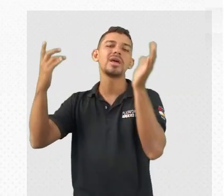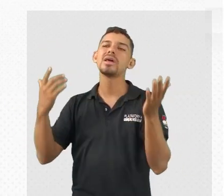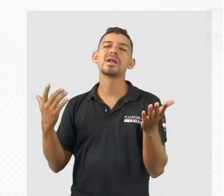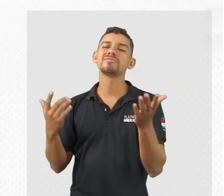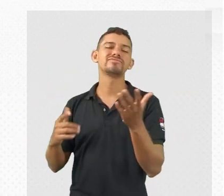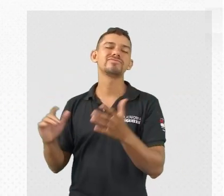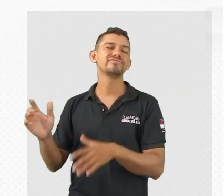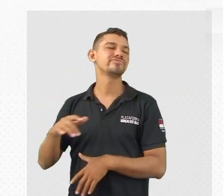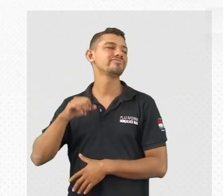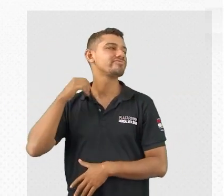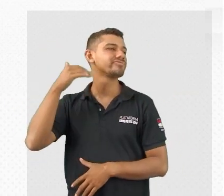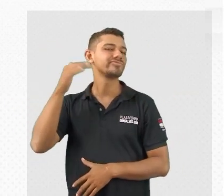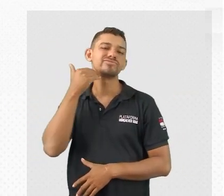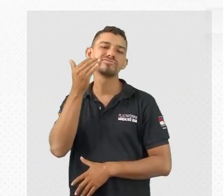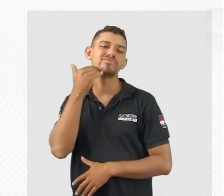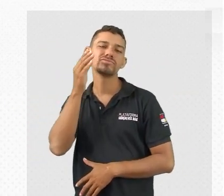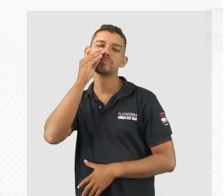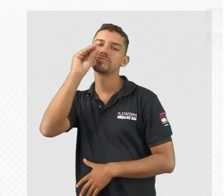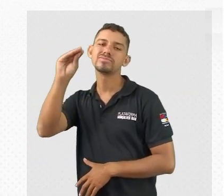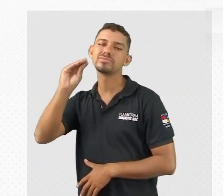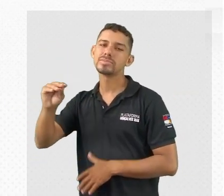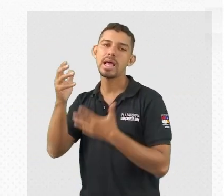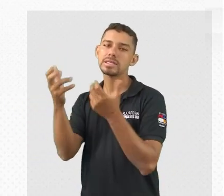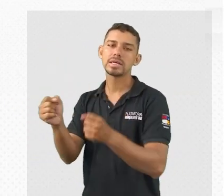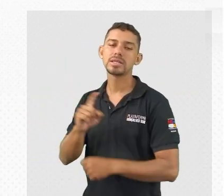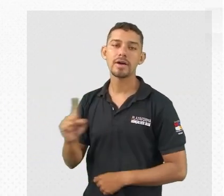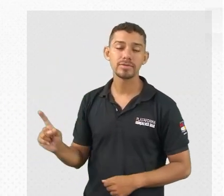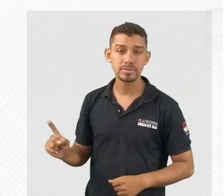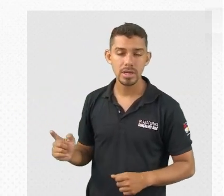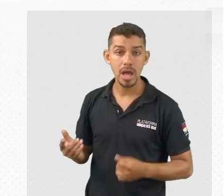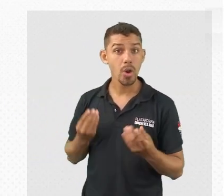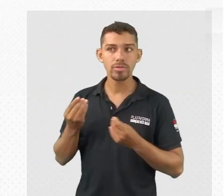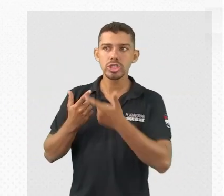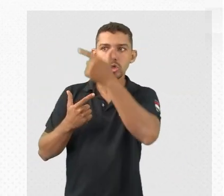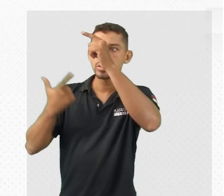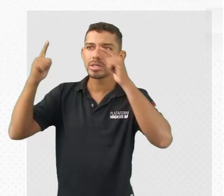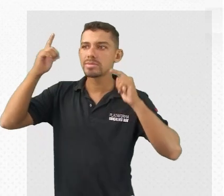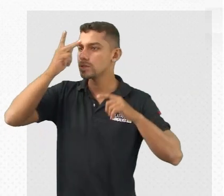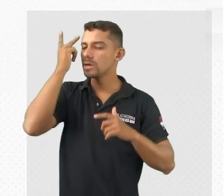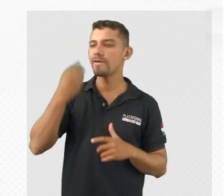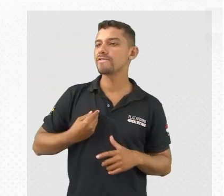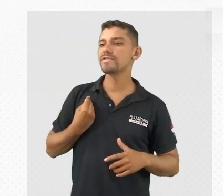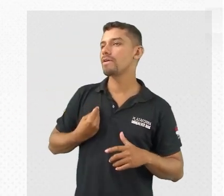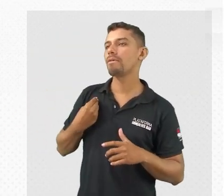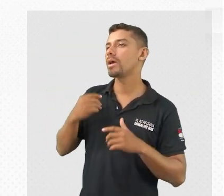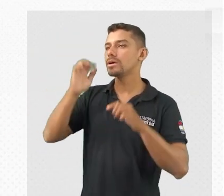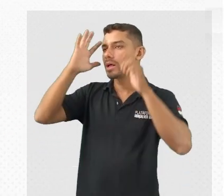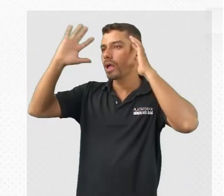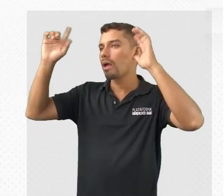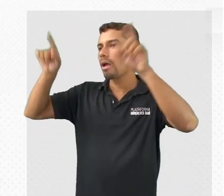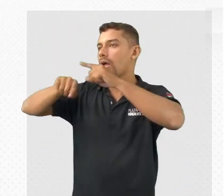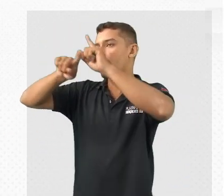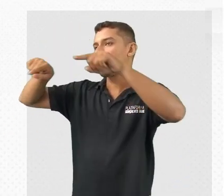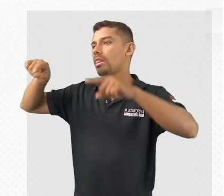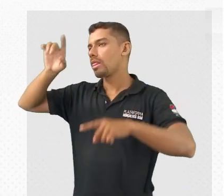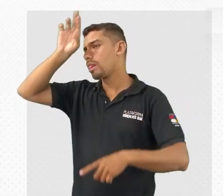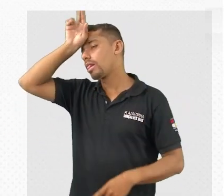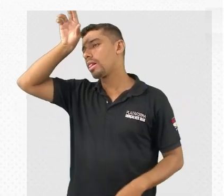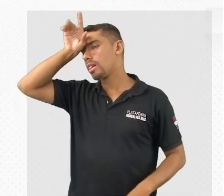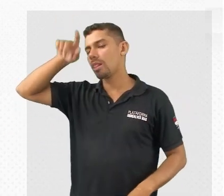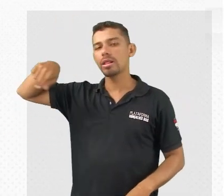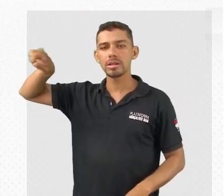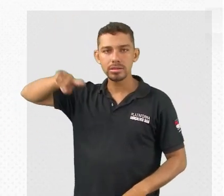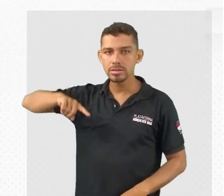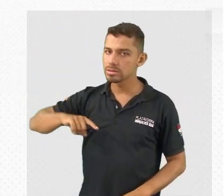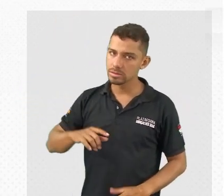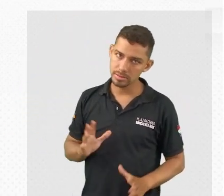são formas inconcebíveis, inaceitáveis, como se as outras pessoas estivessem vivendo um grande delírio e um grande equívoco. E aí,